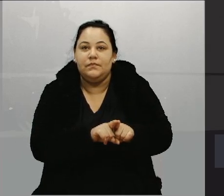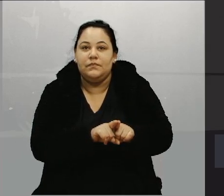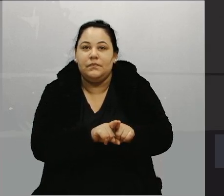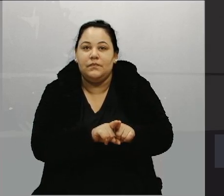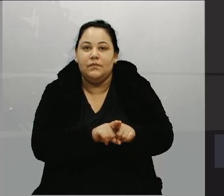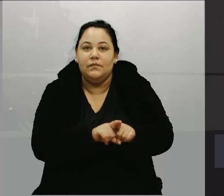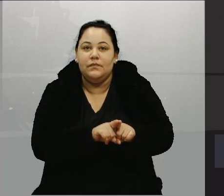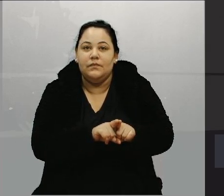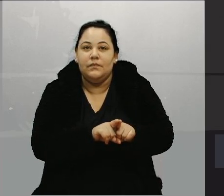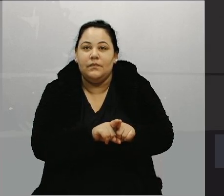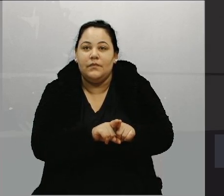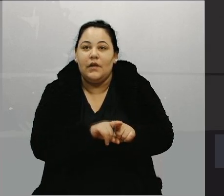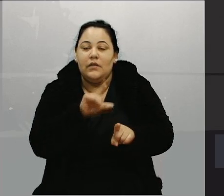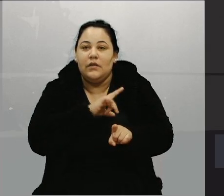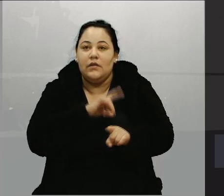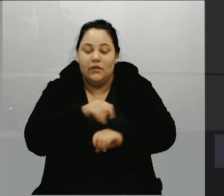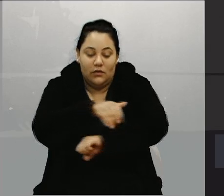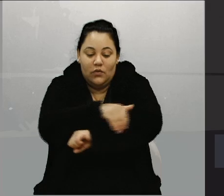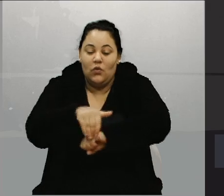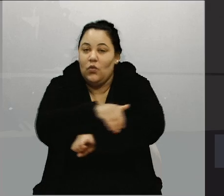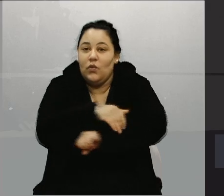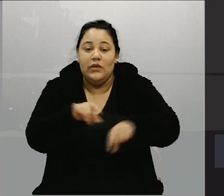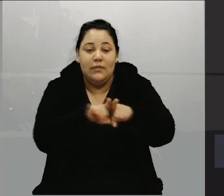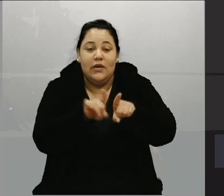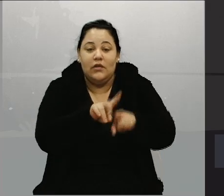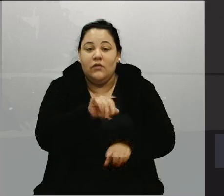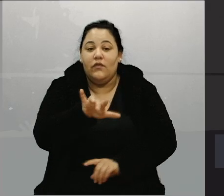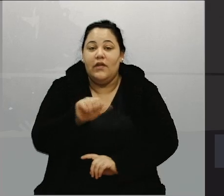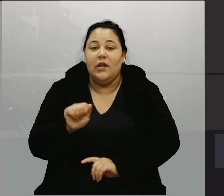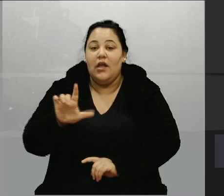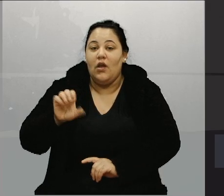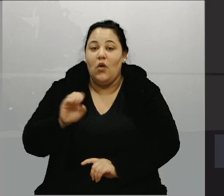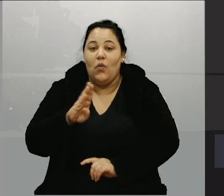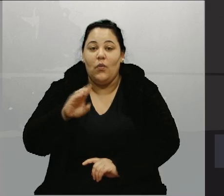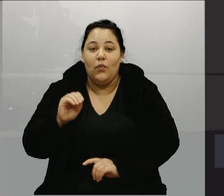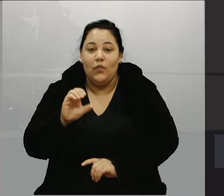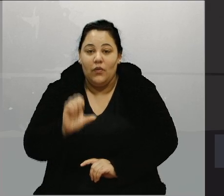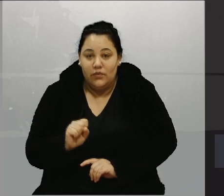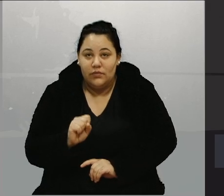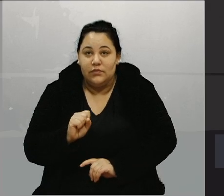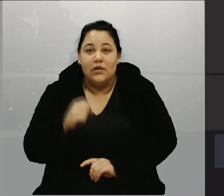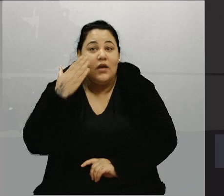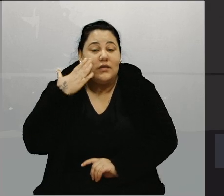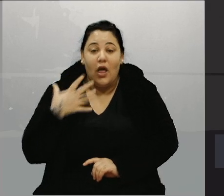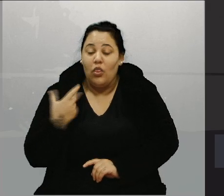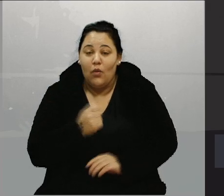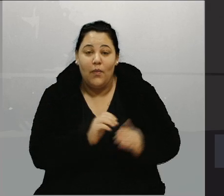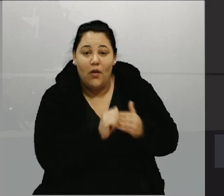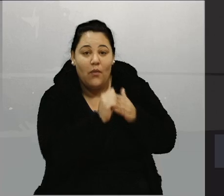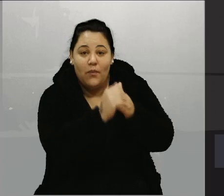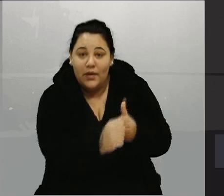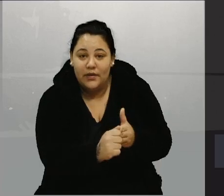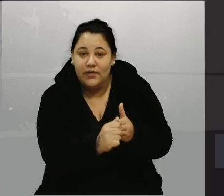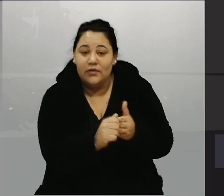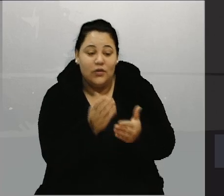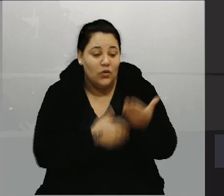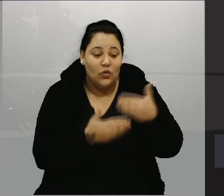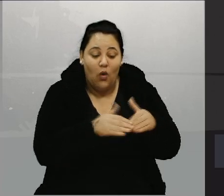Darcy de Oliveira, loteamento Vila Lola Esplanada. Sei tudo, me acompanhe que eu levo em todos os